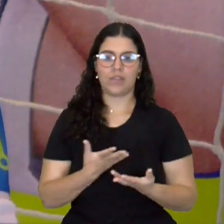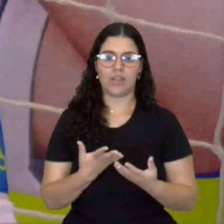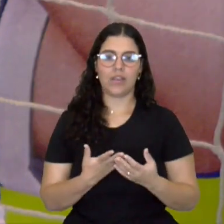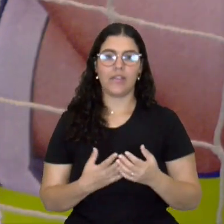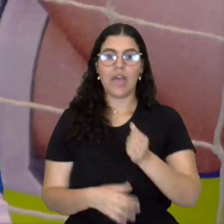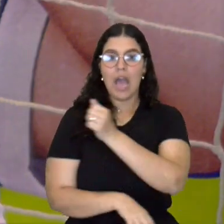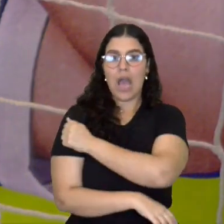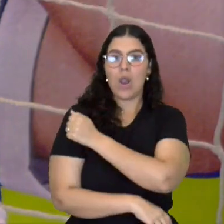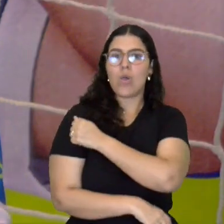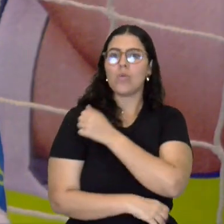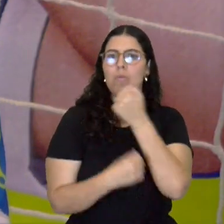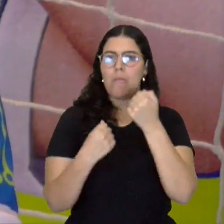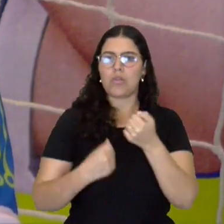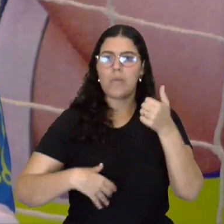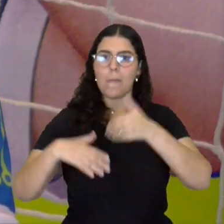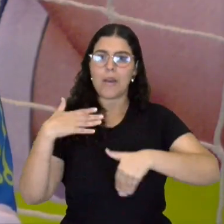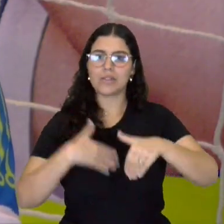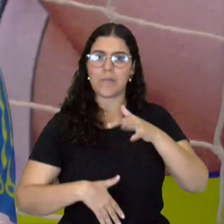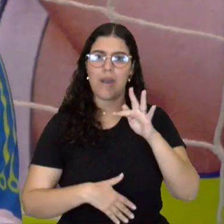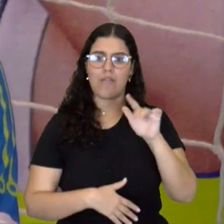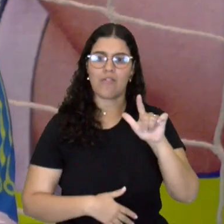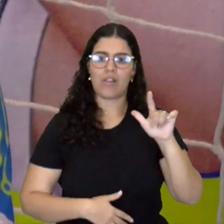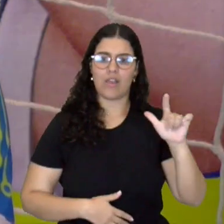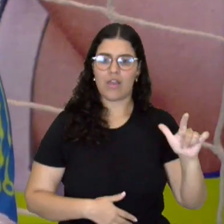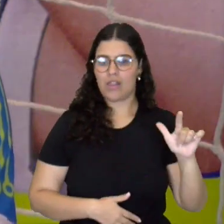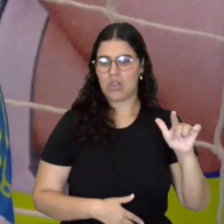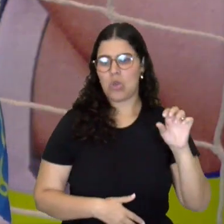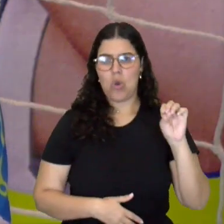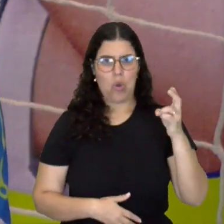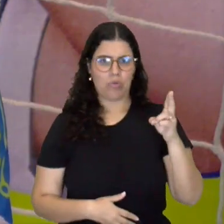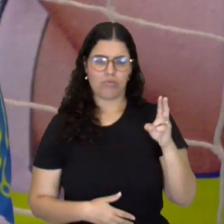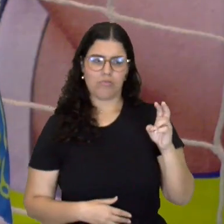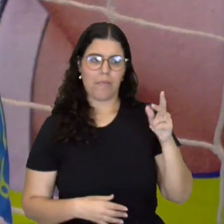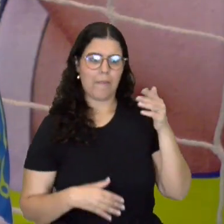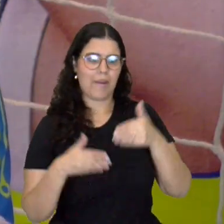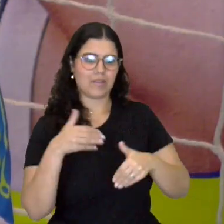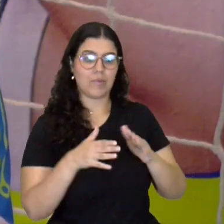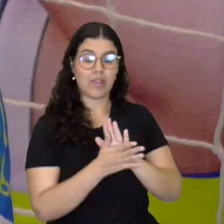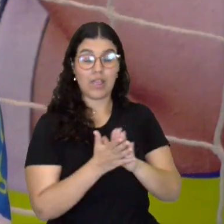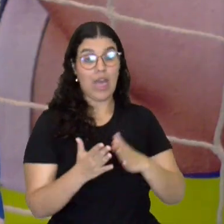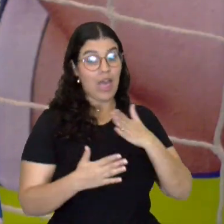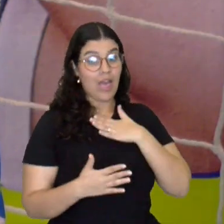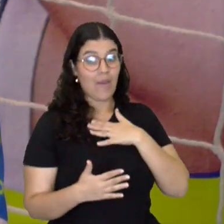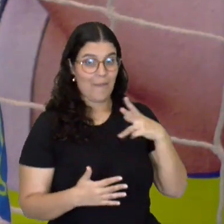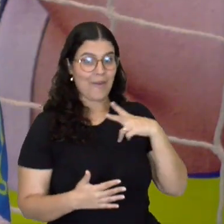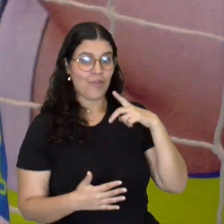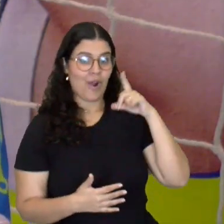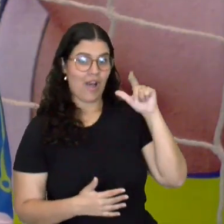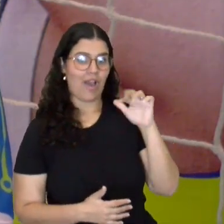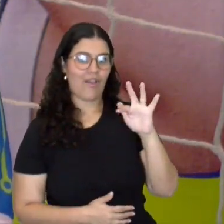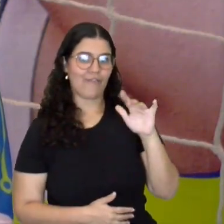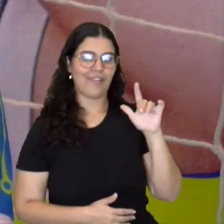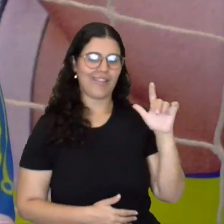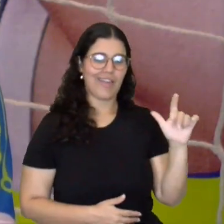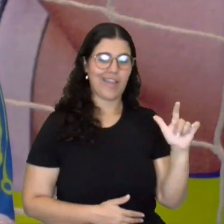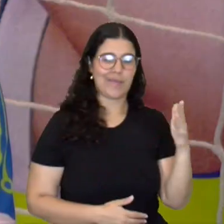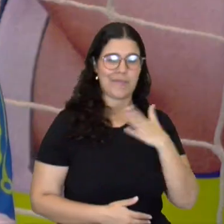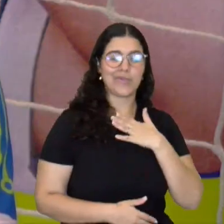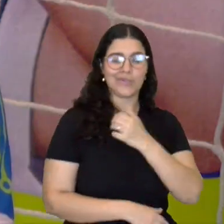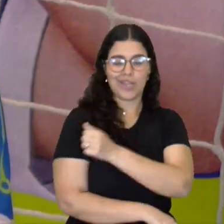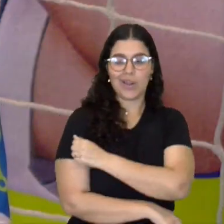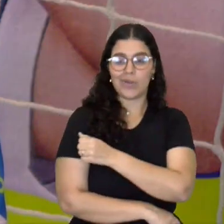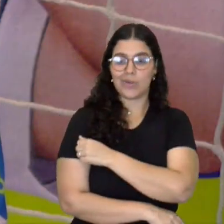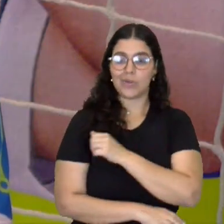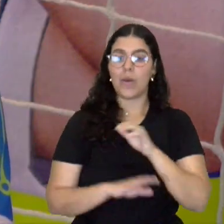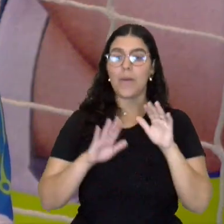participar da FLL ou não, como é um projeto, no meu caso especificamente, né, da FLL que a gente participou esse ano, o estudante que